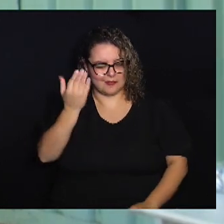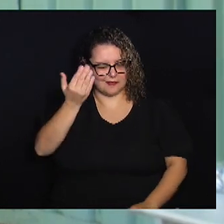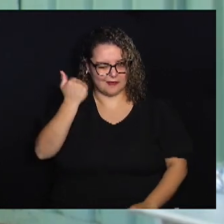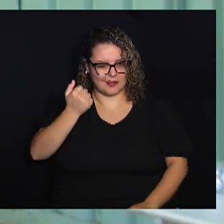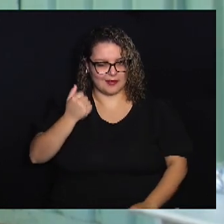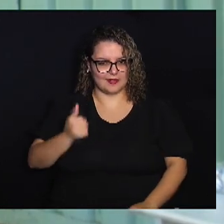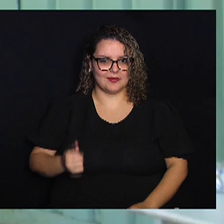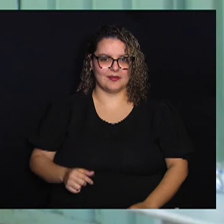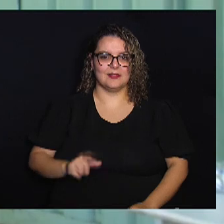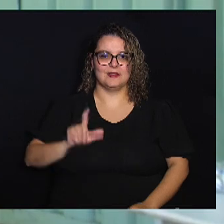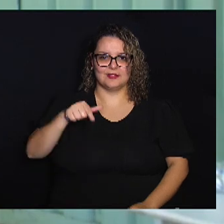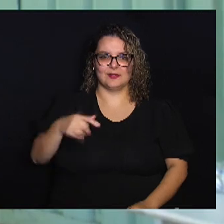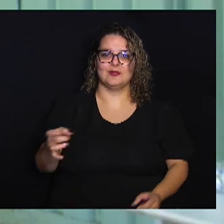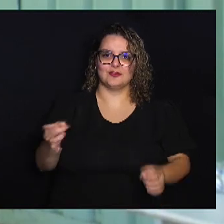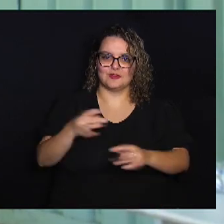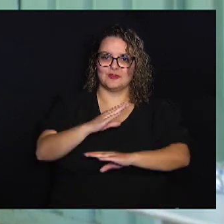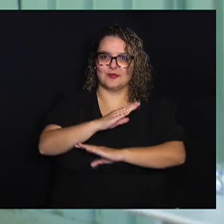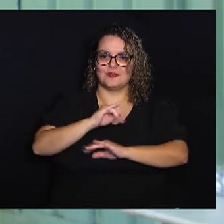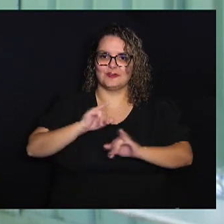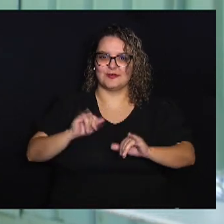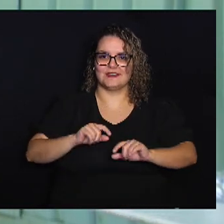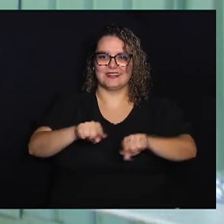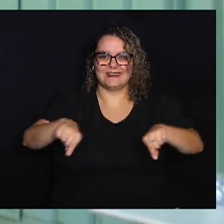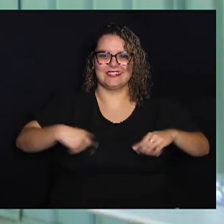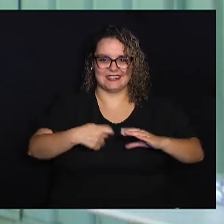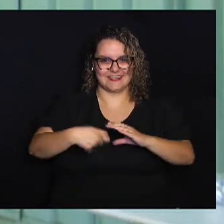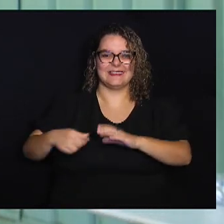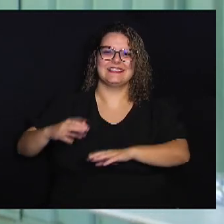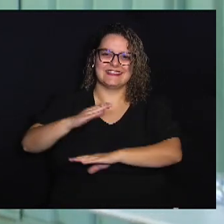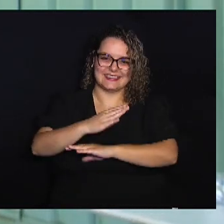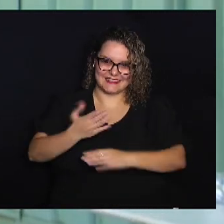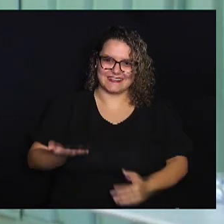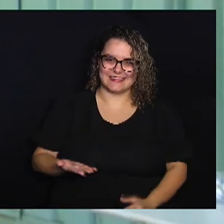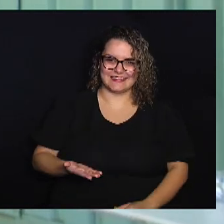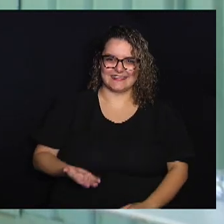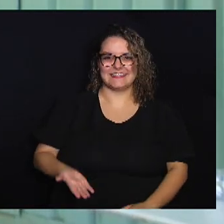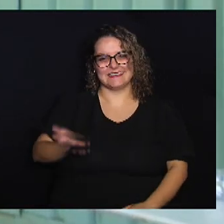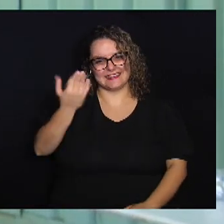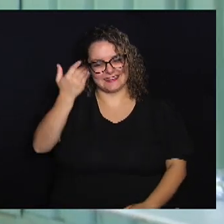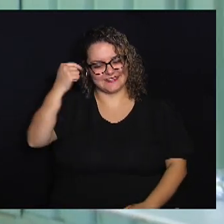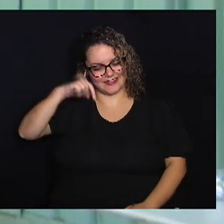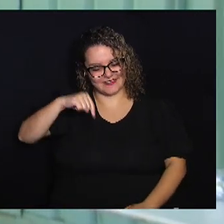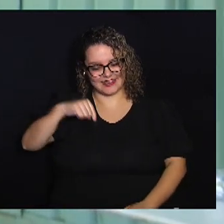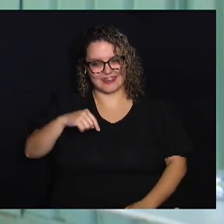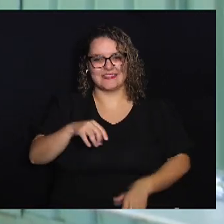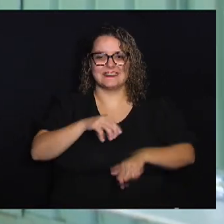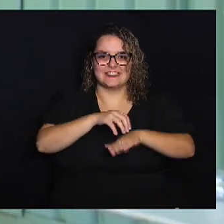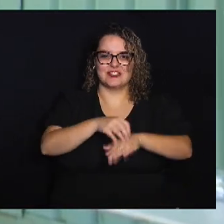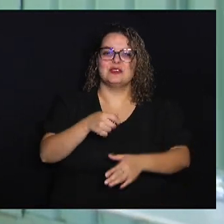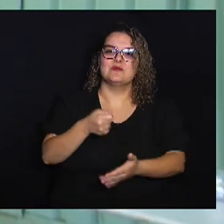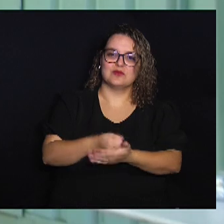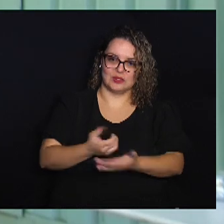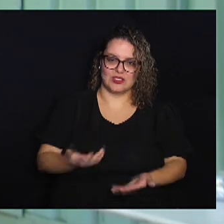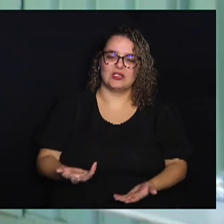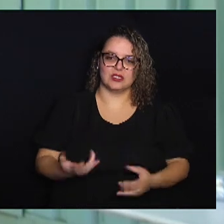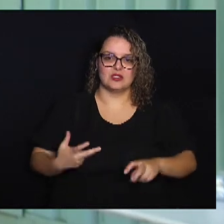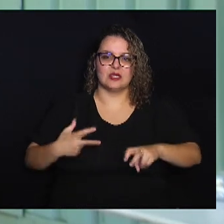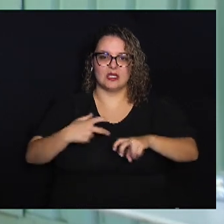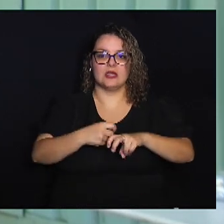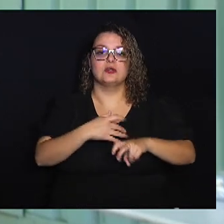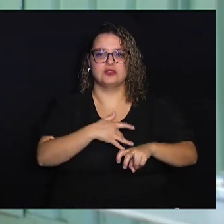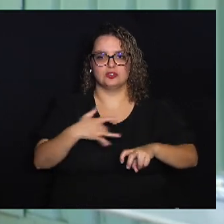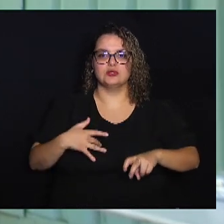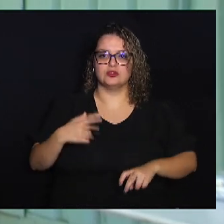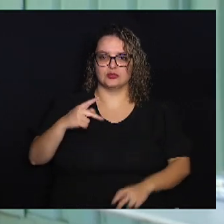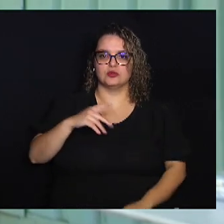daí depois que acabar o nosso Estúdio Câmara. E aí, vem correndo para cá para garantir a